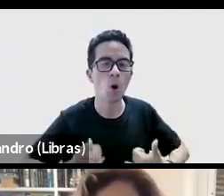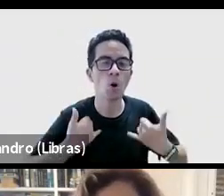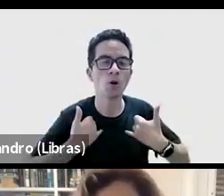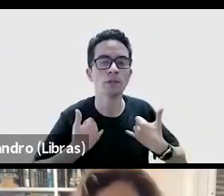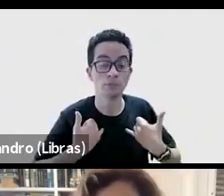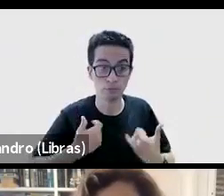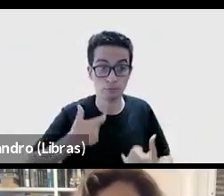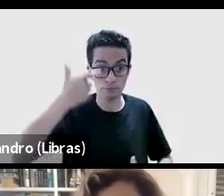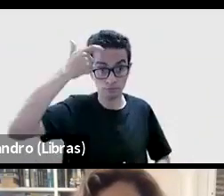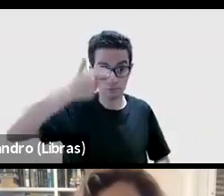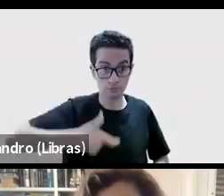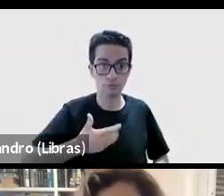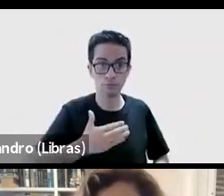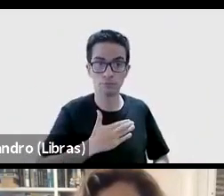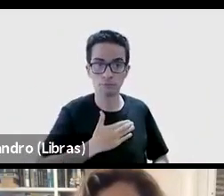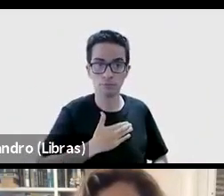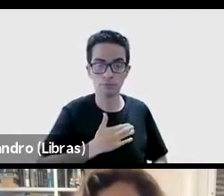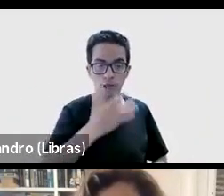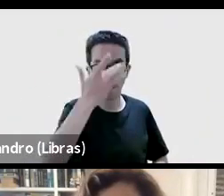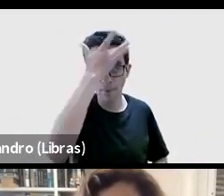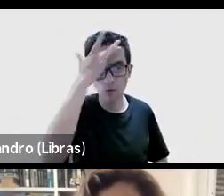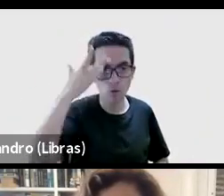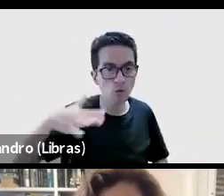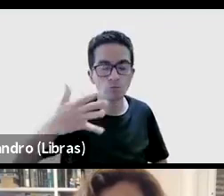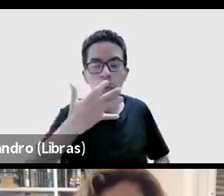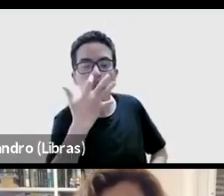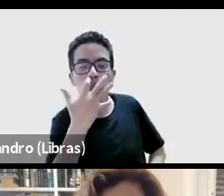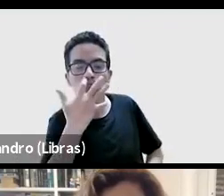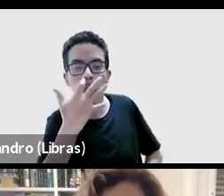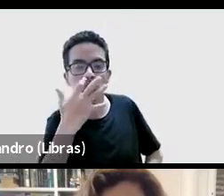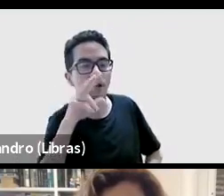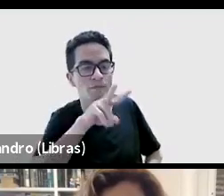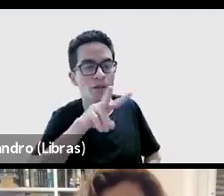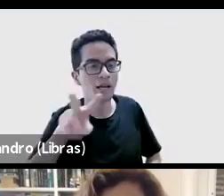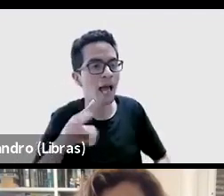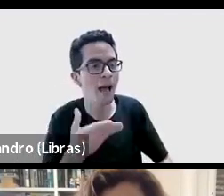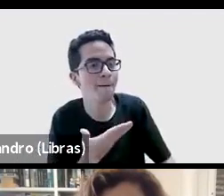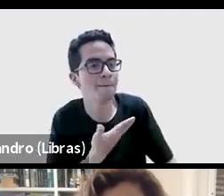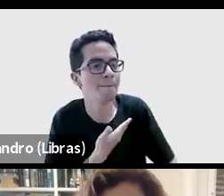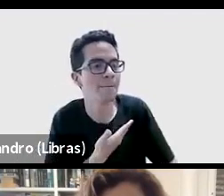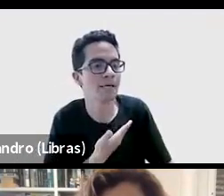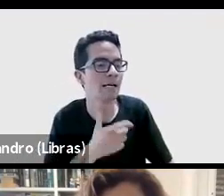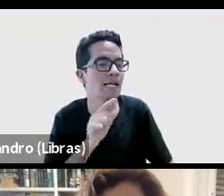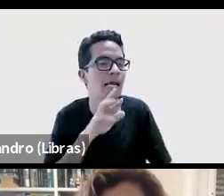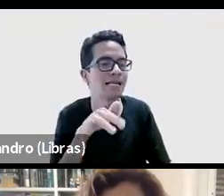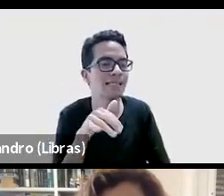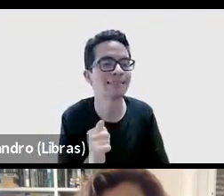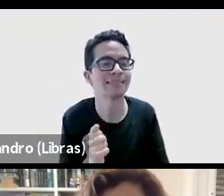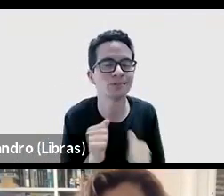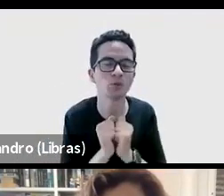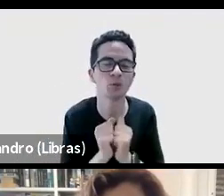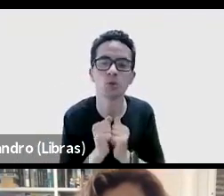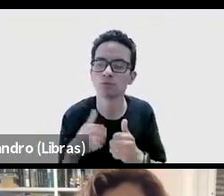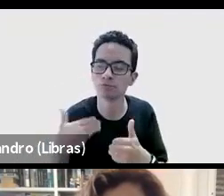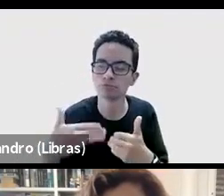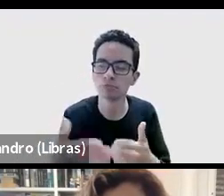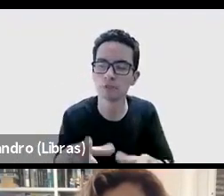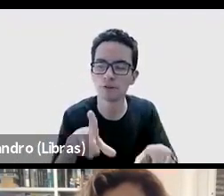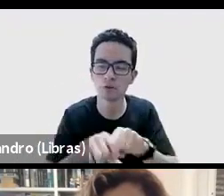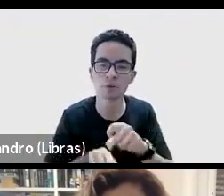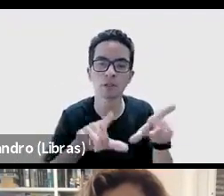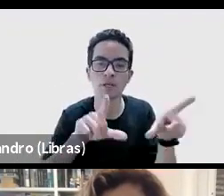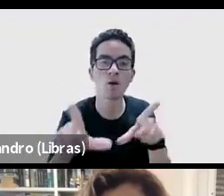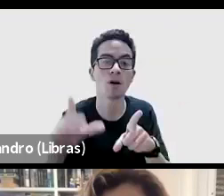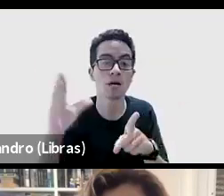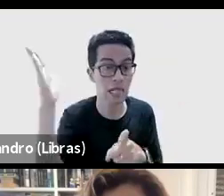estar aqui com pessoas que eu admiro tanto, né? A Larissa como colega, parceira aí ao longo da formação,